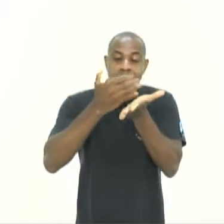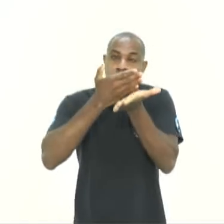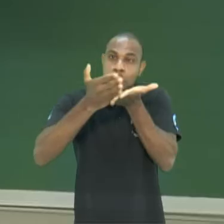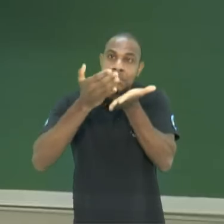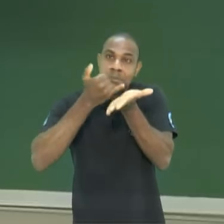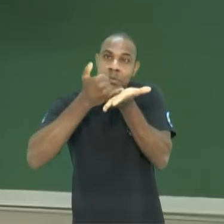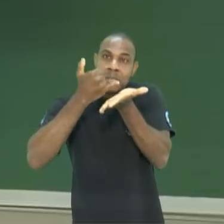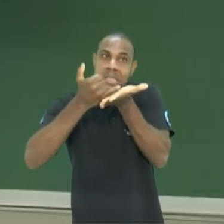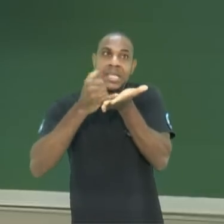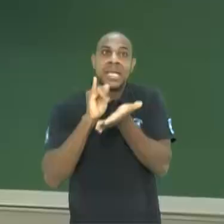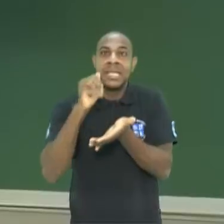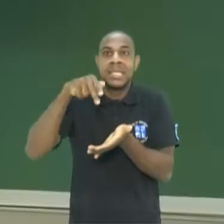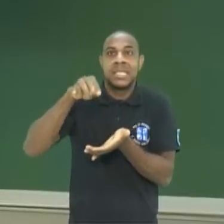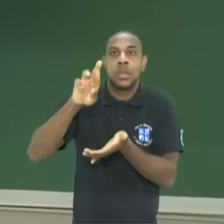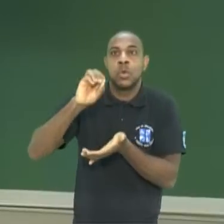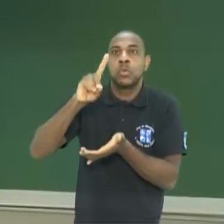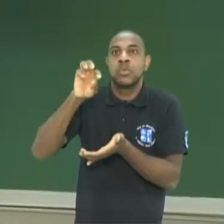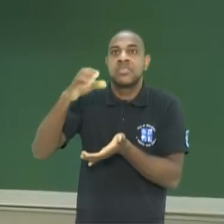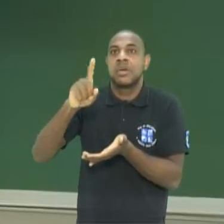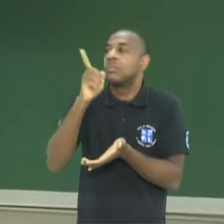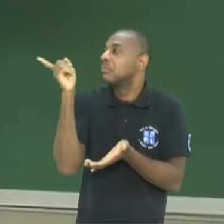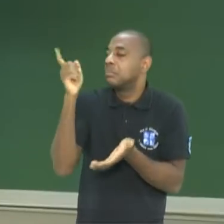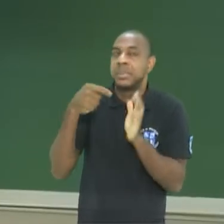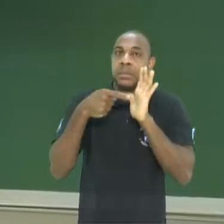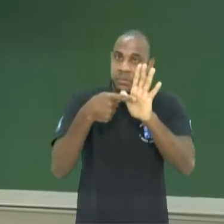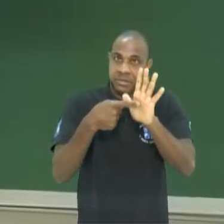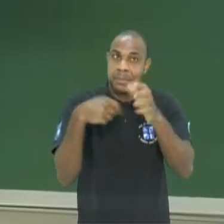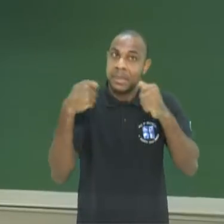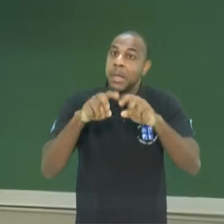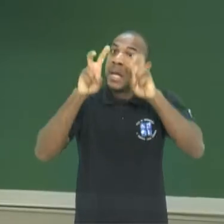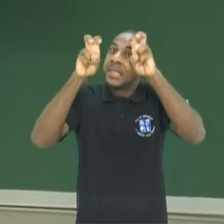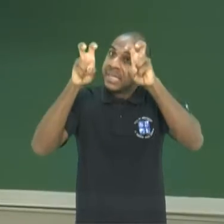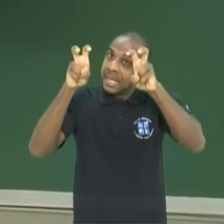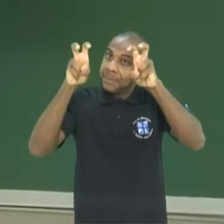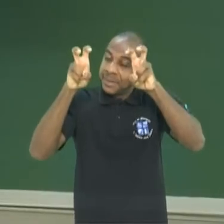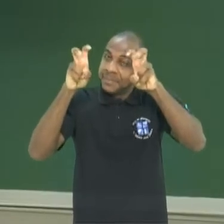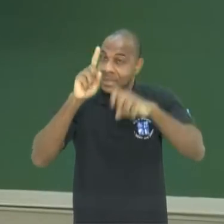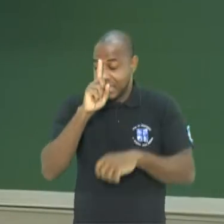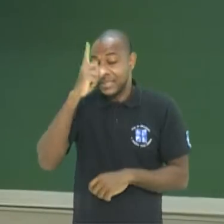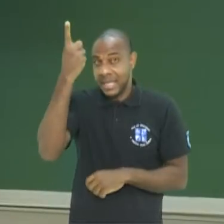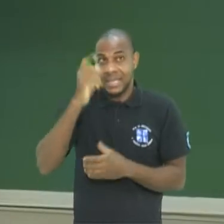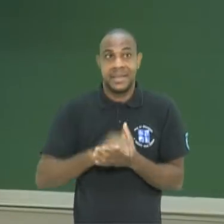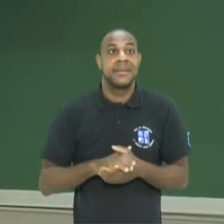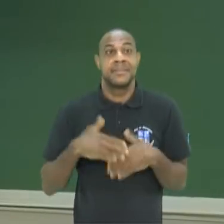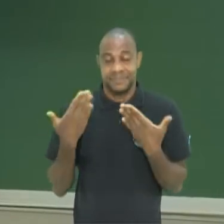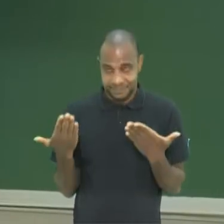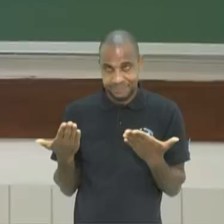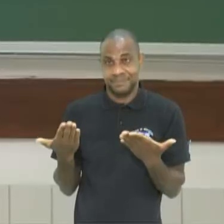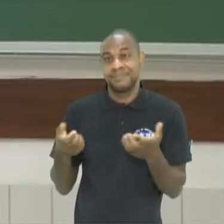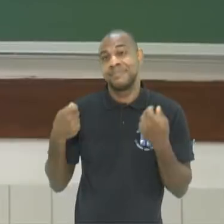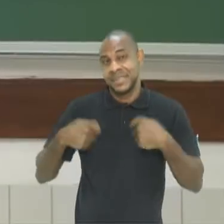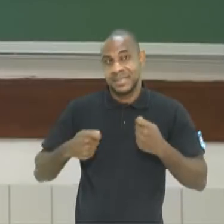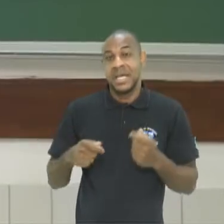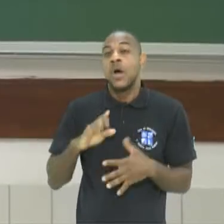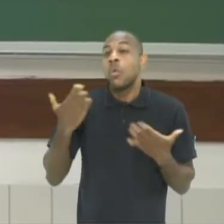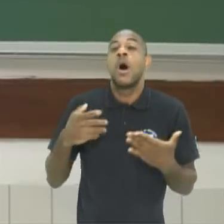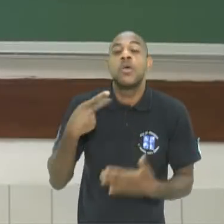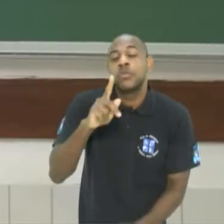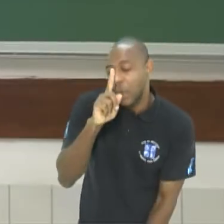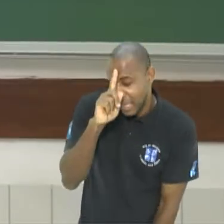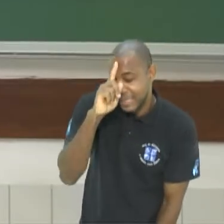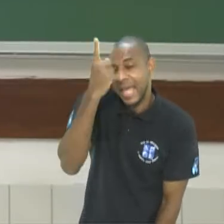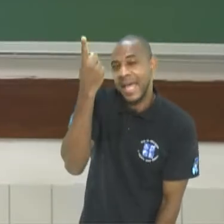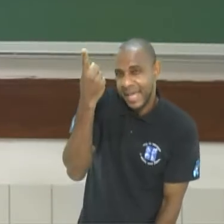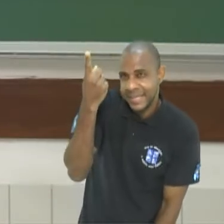vai deixar claro qual é o tema e qual é a tese, ou seja, a ideia, tá? Defendida sobre o tema. Então, qual é a sua ideia sobre